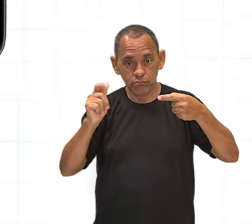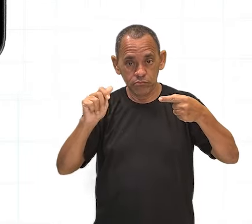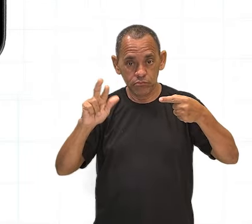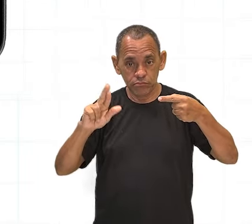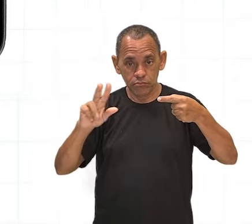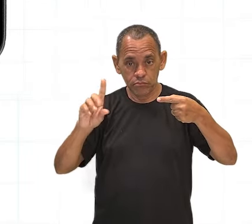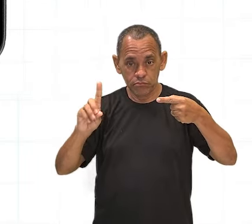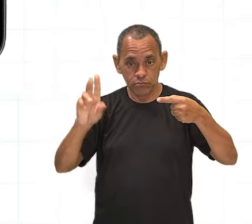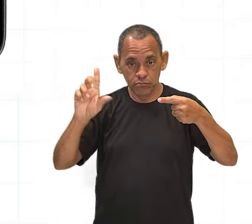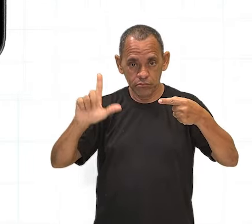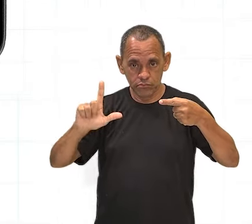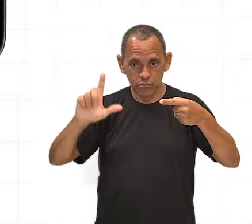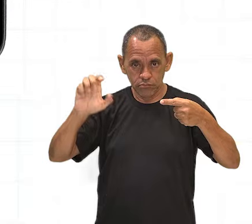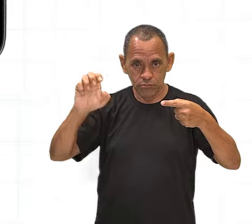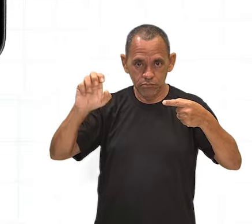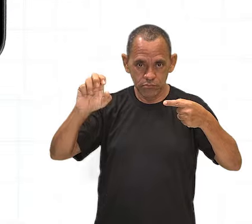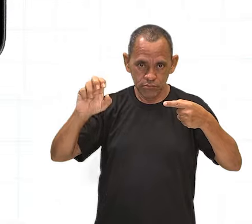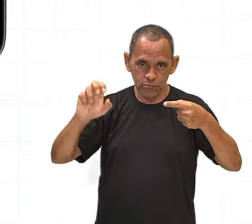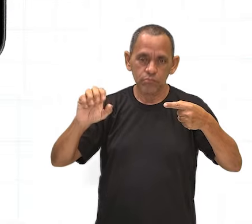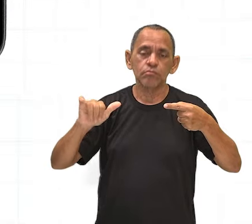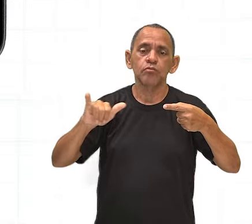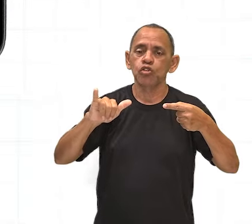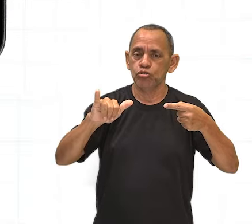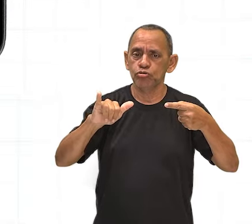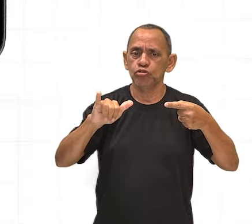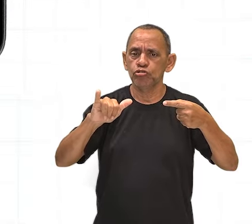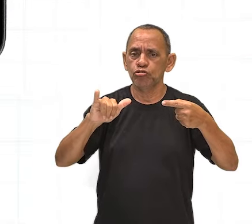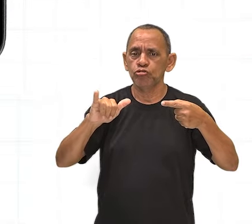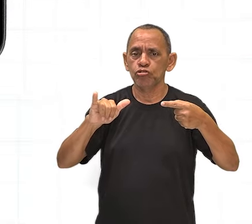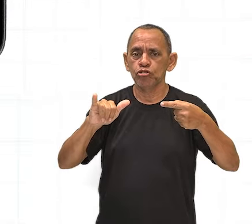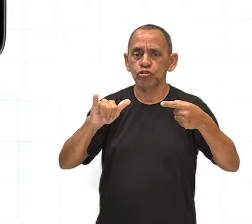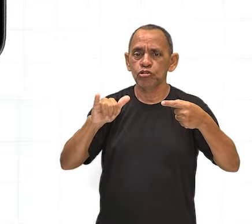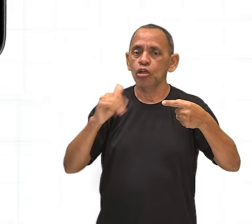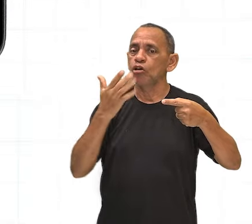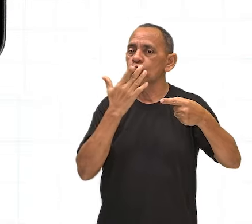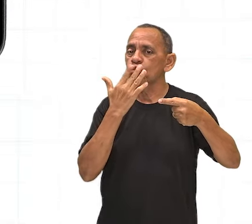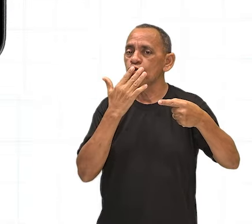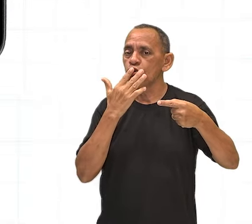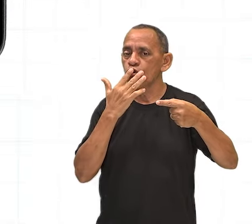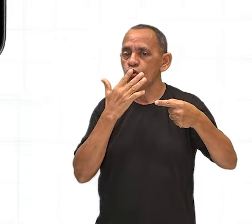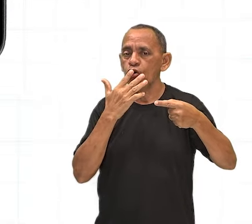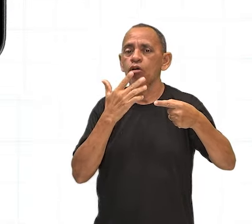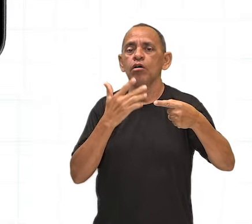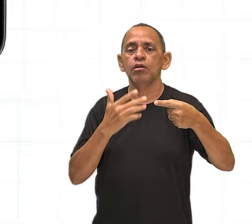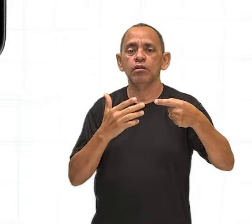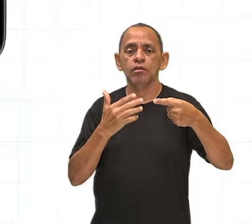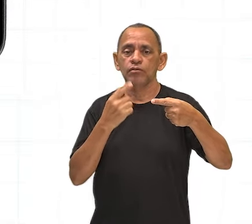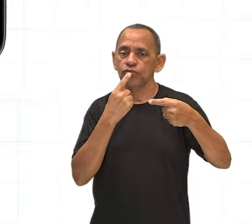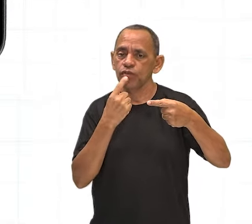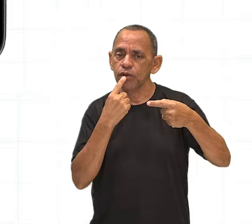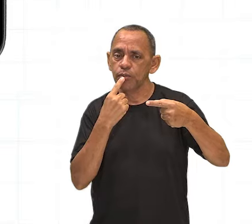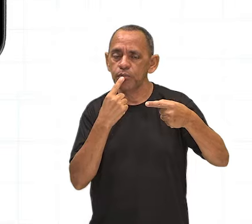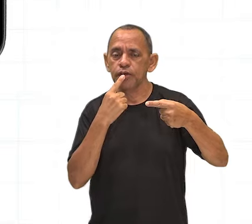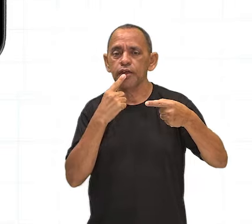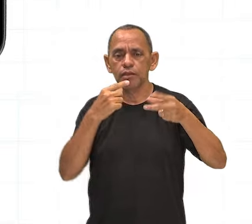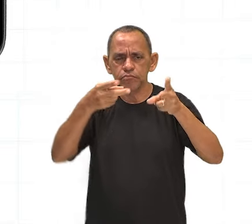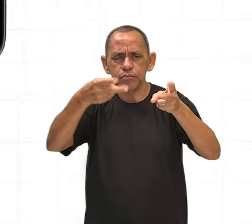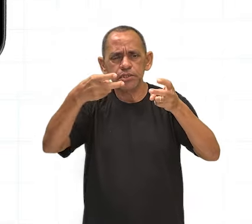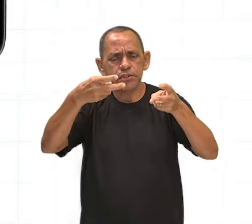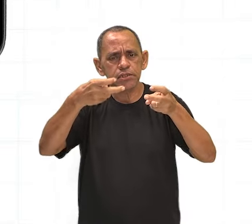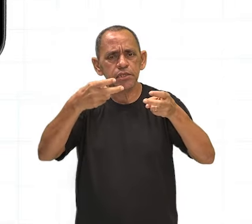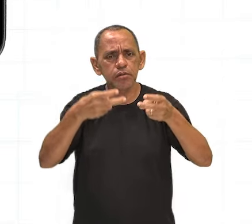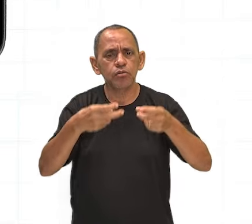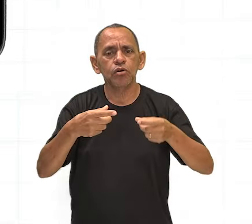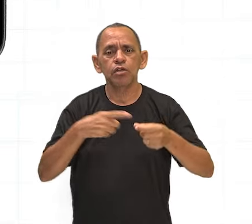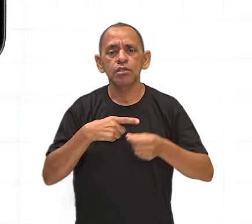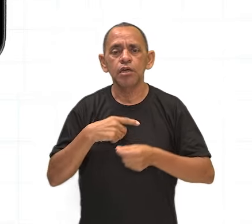tá? Essas setas em vermelho mostram aí o sentido do vento que vem das regiões tropicais em direção à área equatorial.